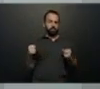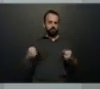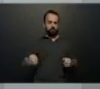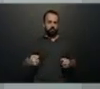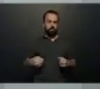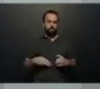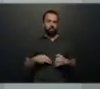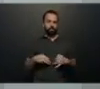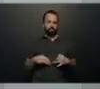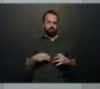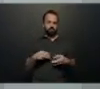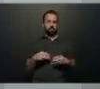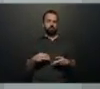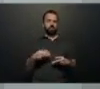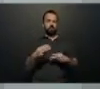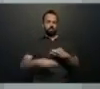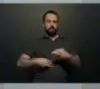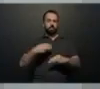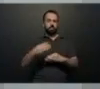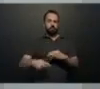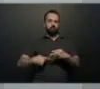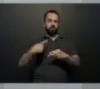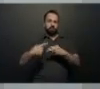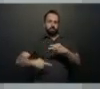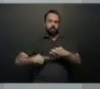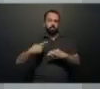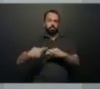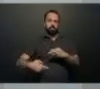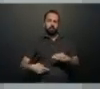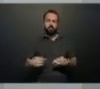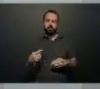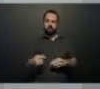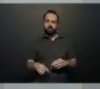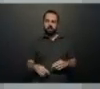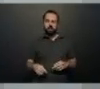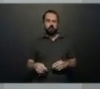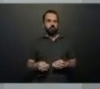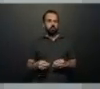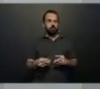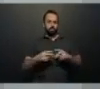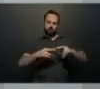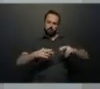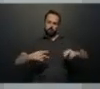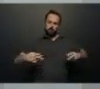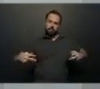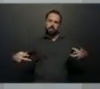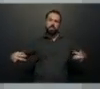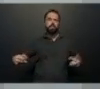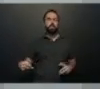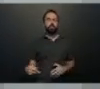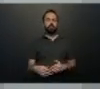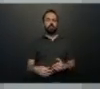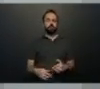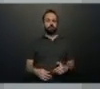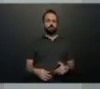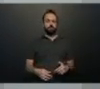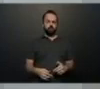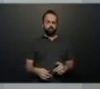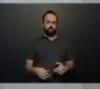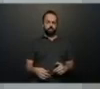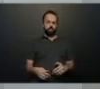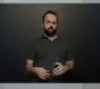automóveis, vigas para construção civil, arames, vergalhões, latas e outros produtos. Os